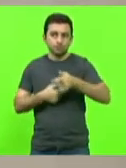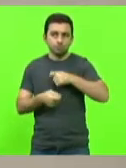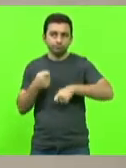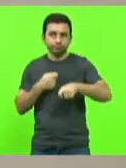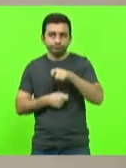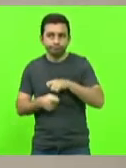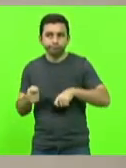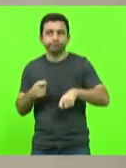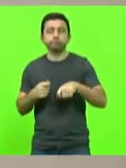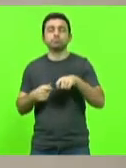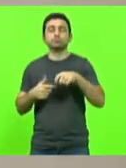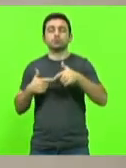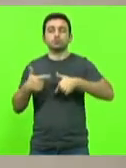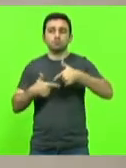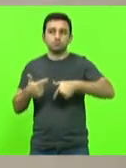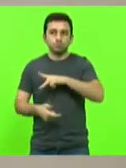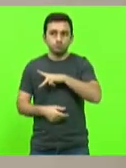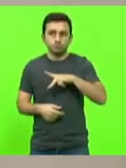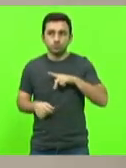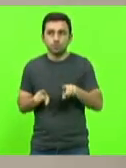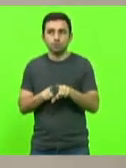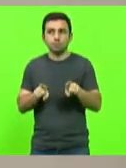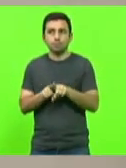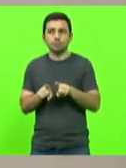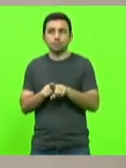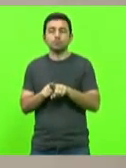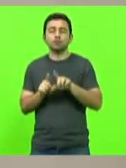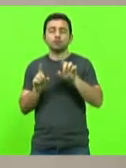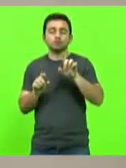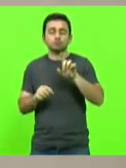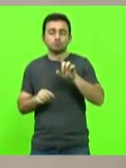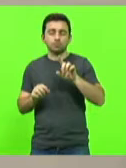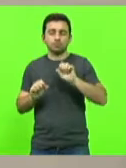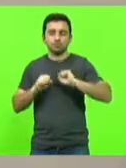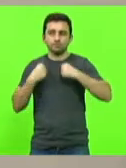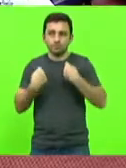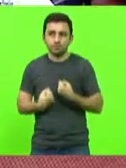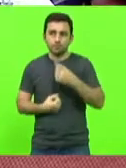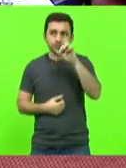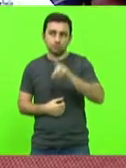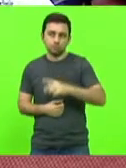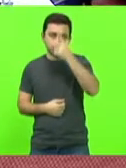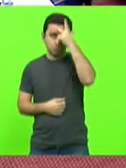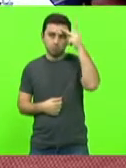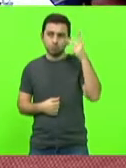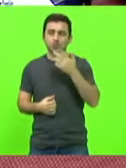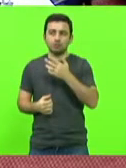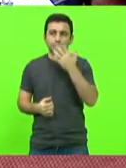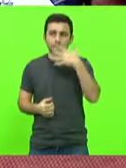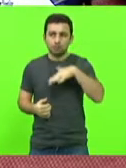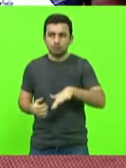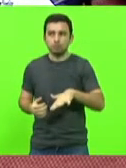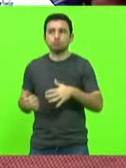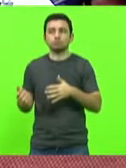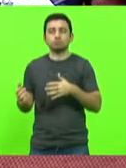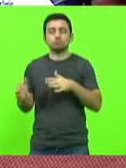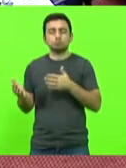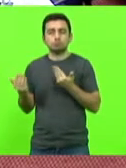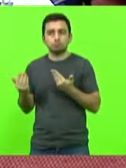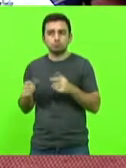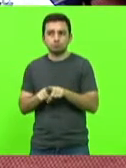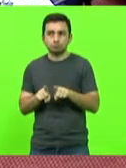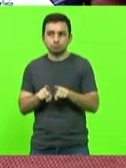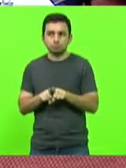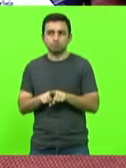Serviço Público e Comissão de Defesa dos Direitos da Criança e do Adolescente, em discussão. Não havendo quem queira discutir,